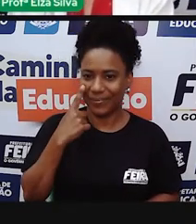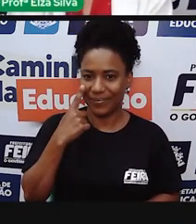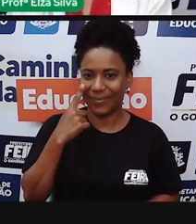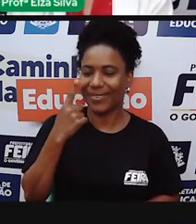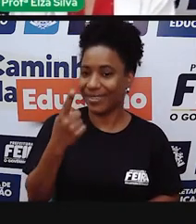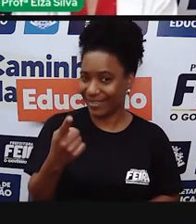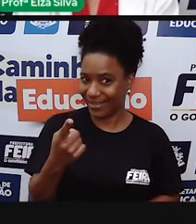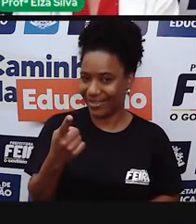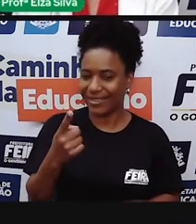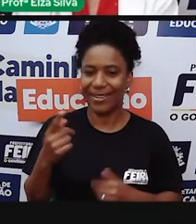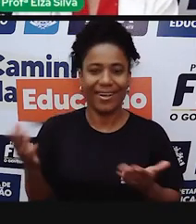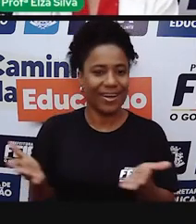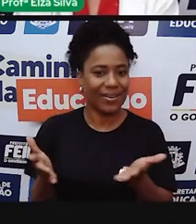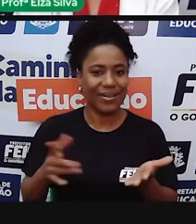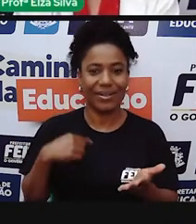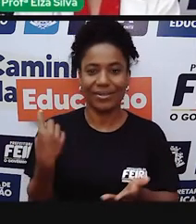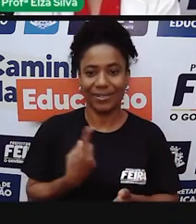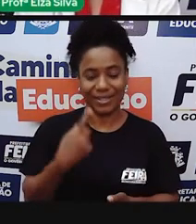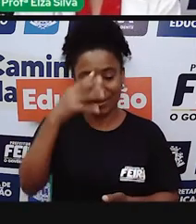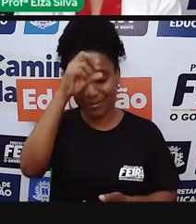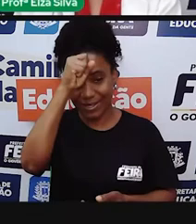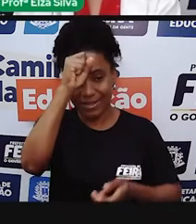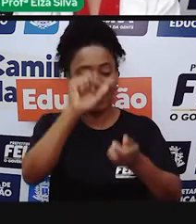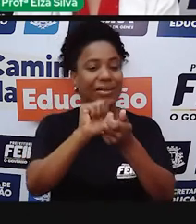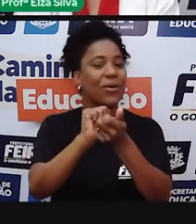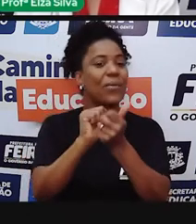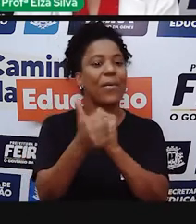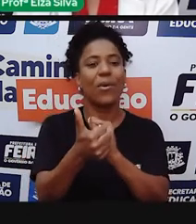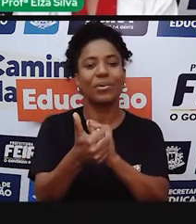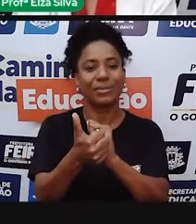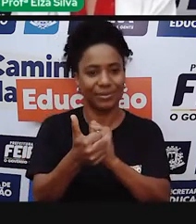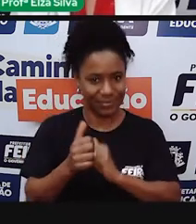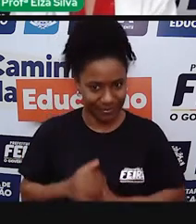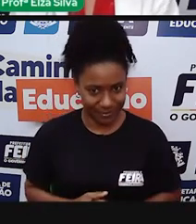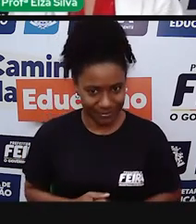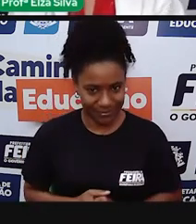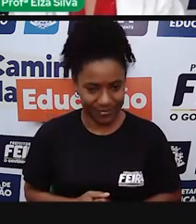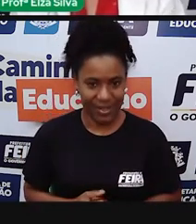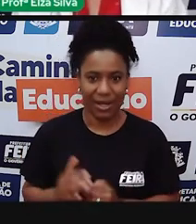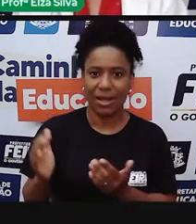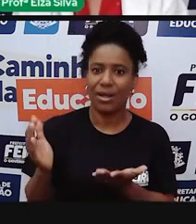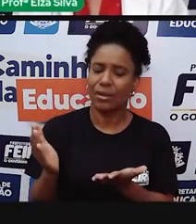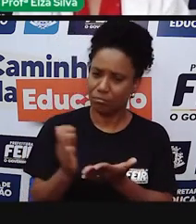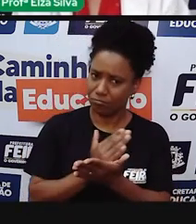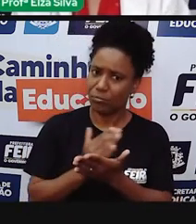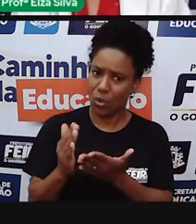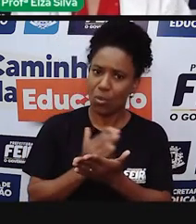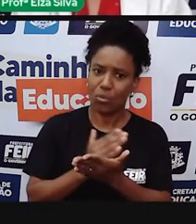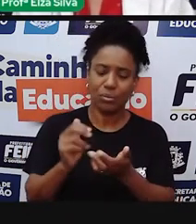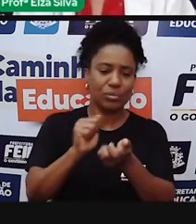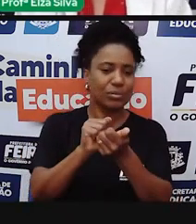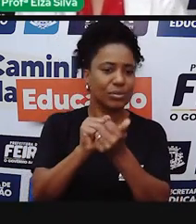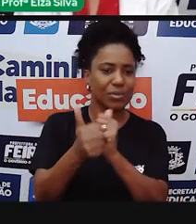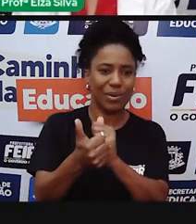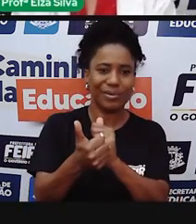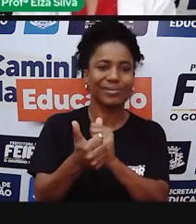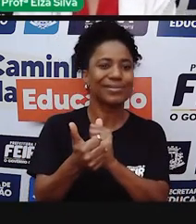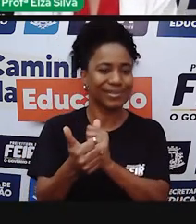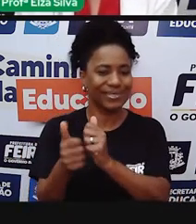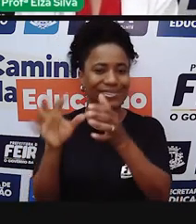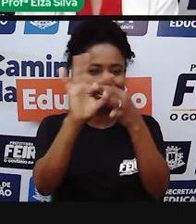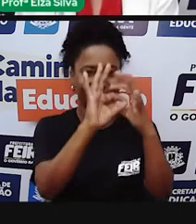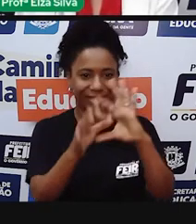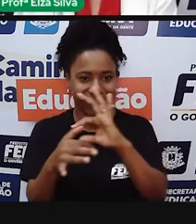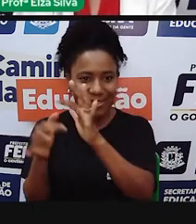Vamos aprender um pouco agora sobre os esportes. Alguns esportes que fazem parte das competições dos